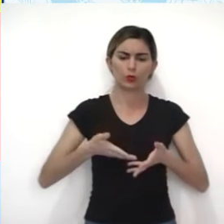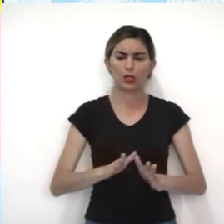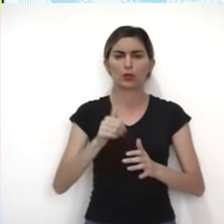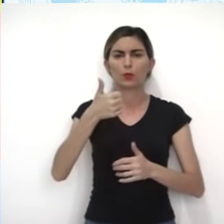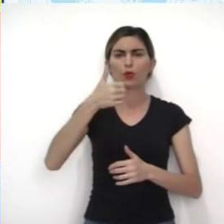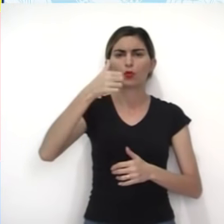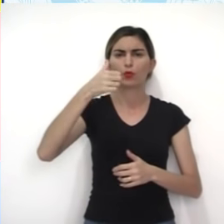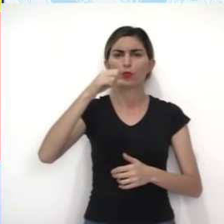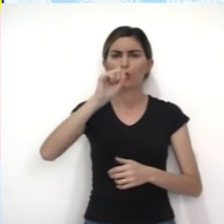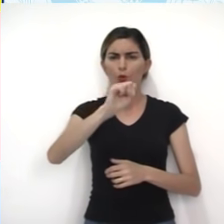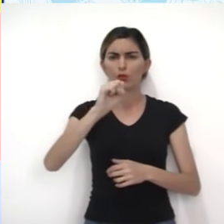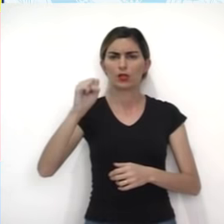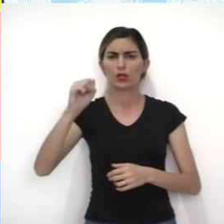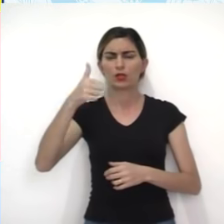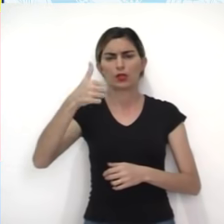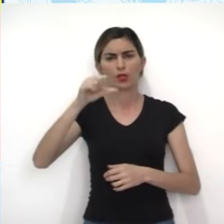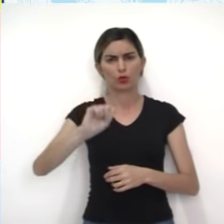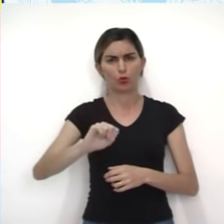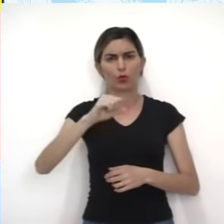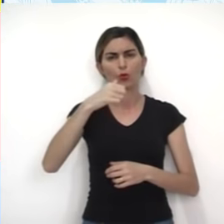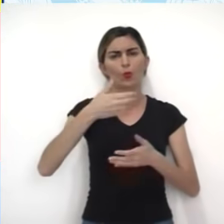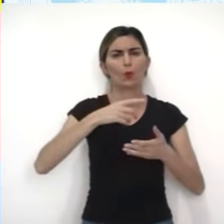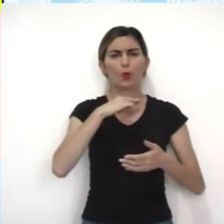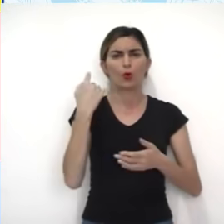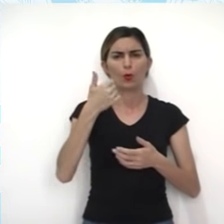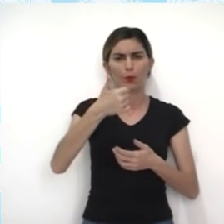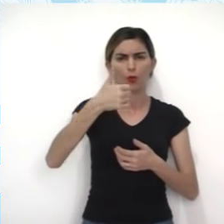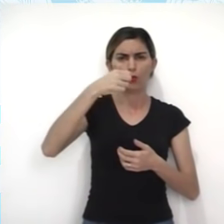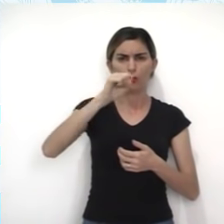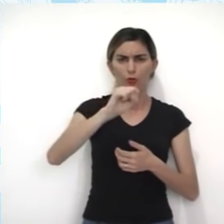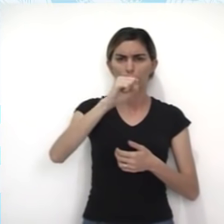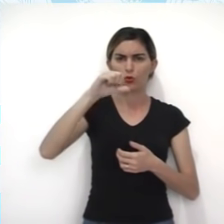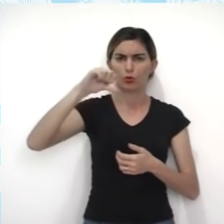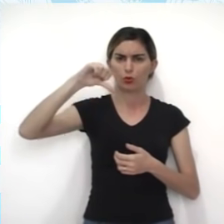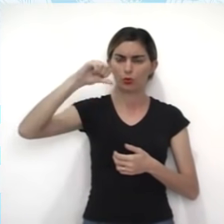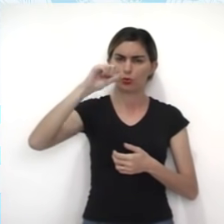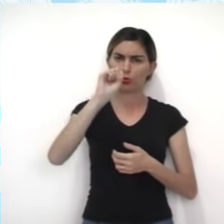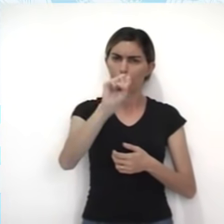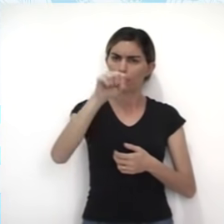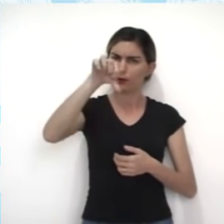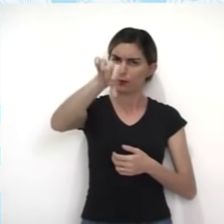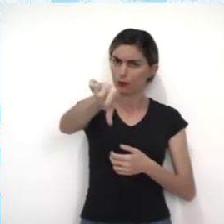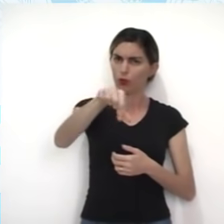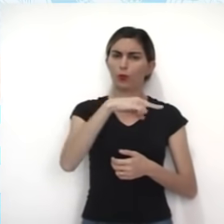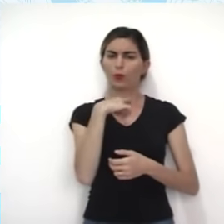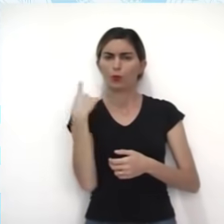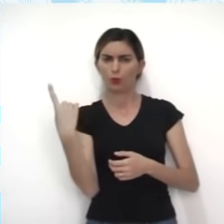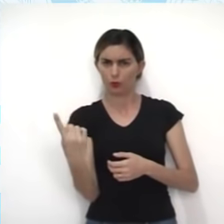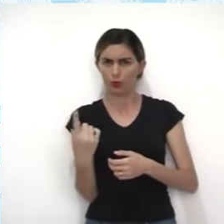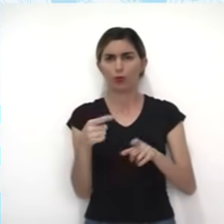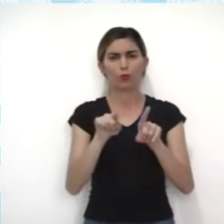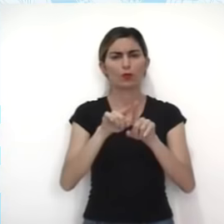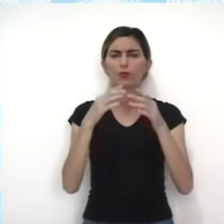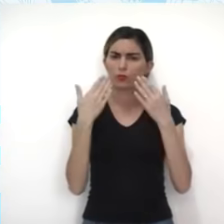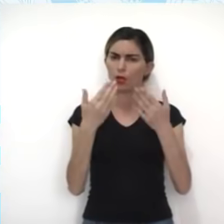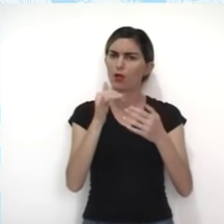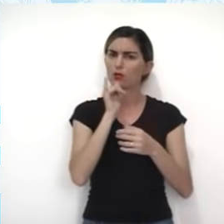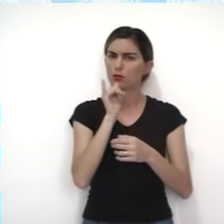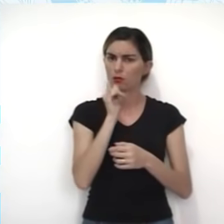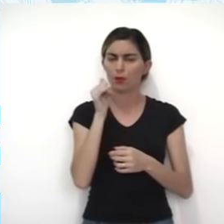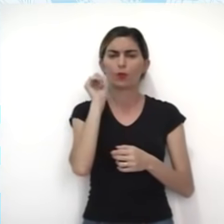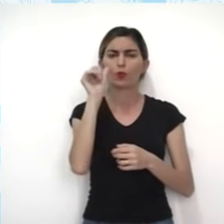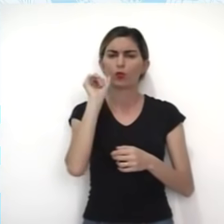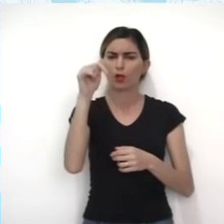1818 e morreu em 1889 eu tô indo para vocês também exemplo de